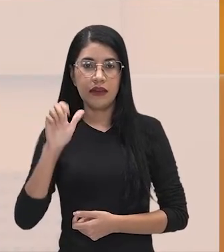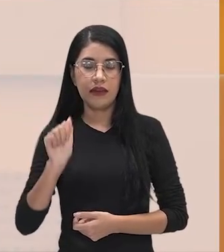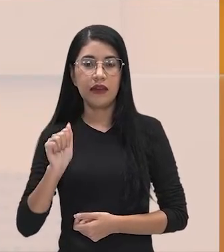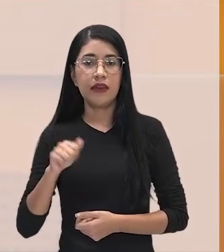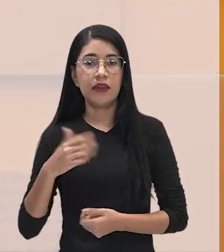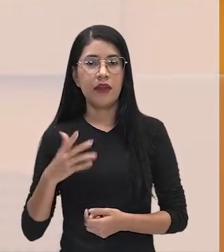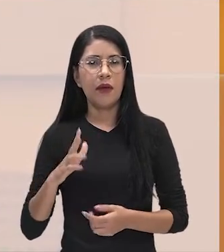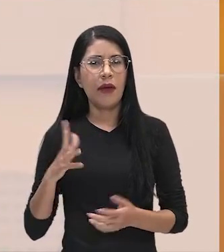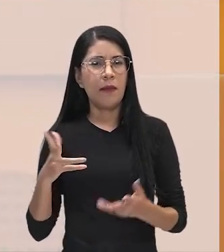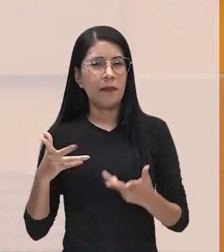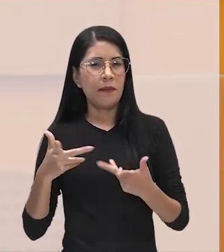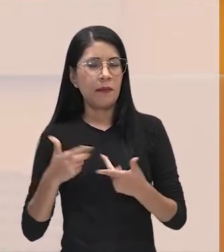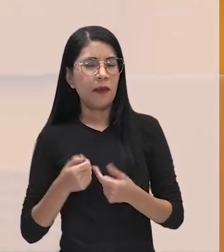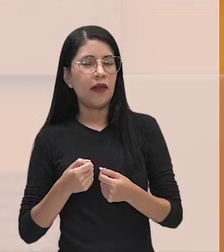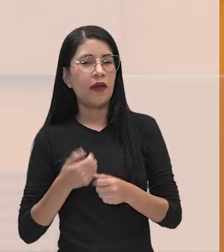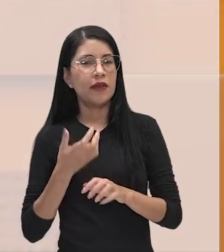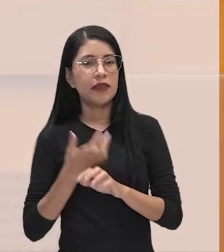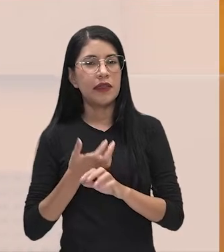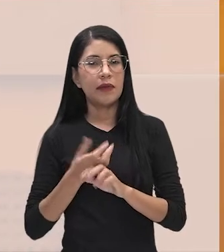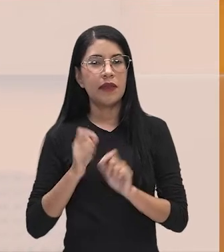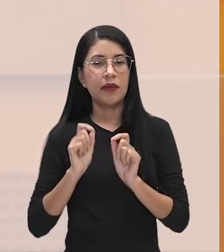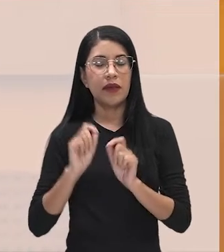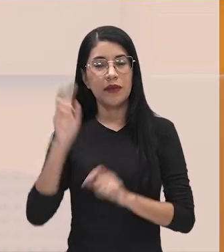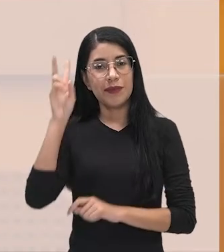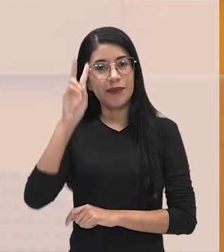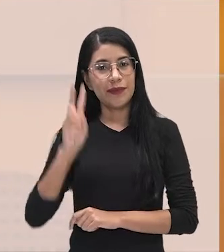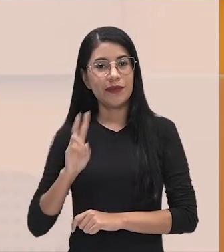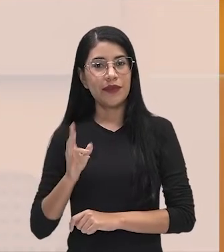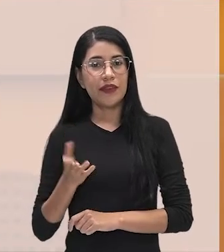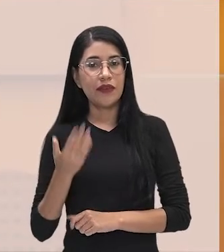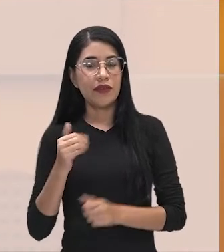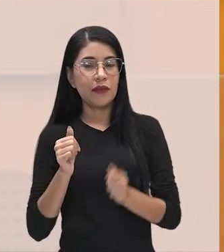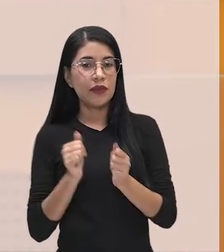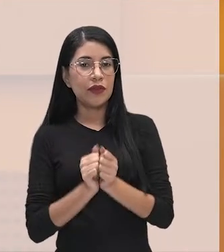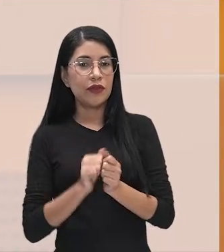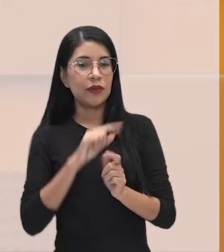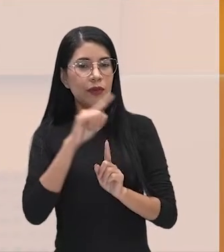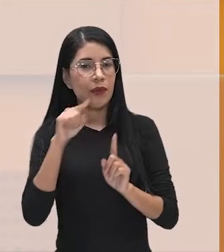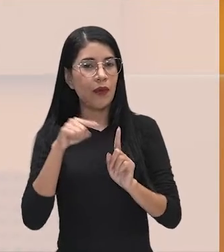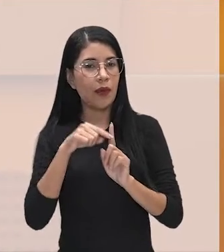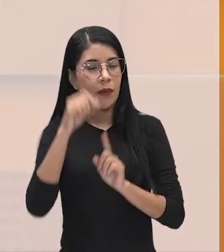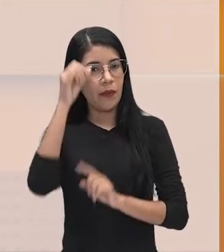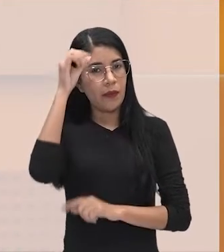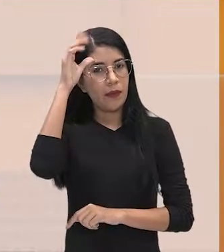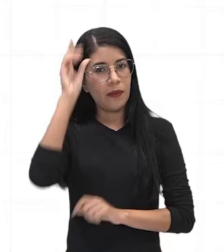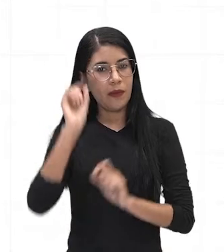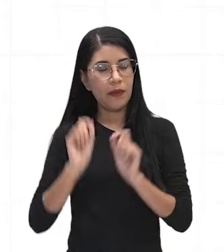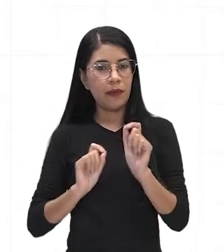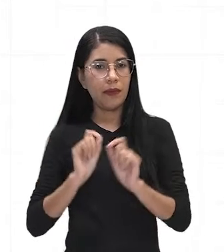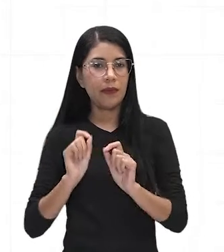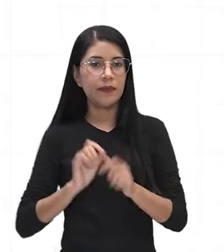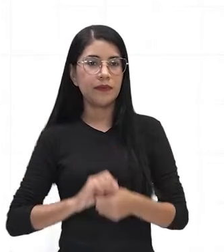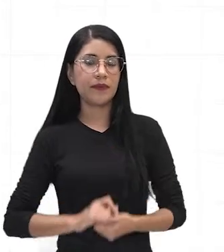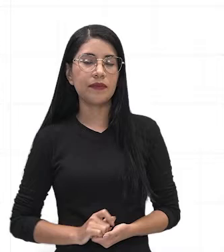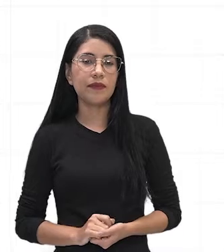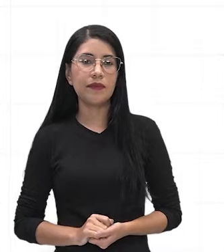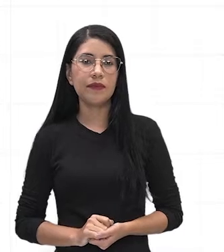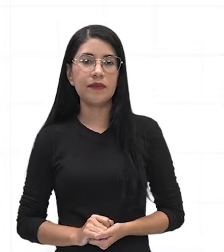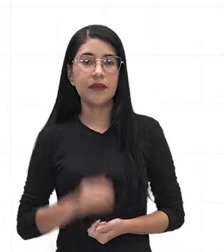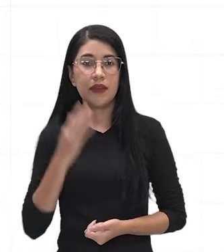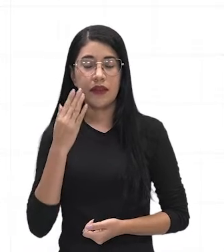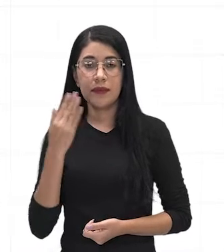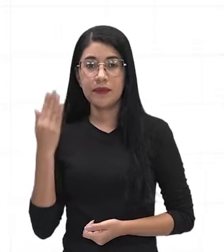vocês, do melhor componente, que é História. Acompanha comigo, então, o objeto de conhecimento da nossa aula. Olha só